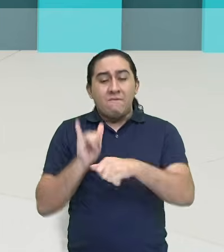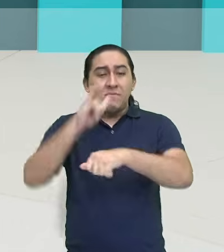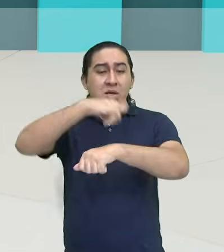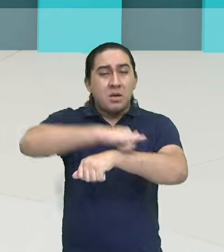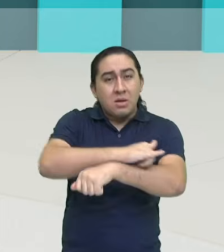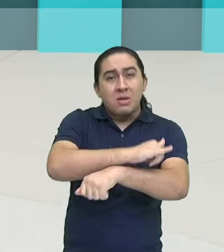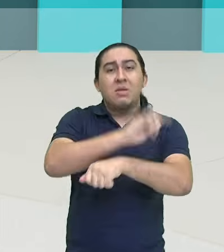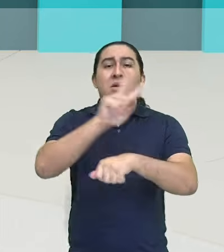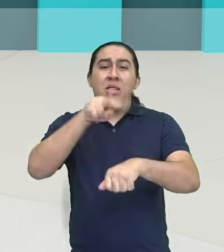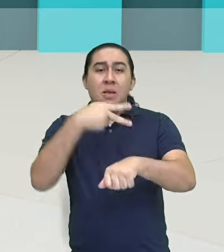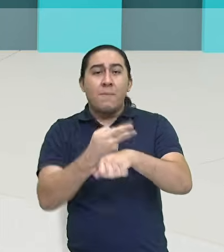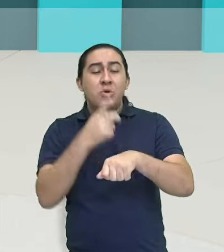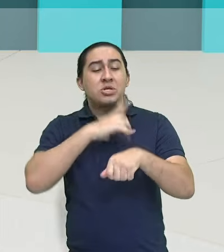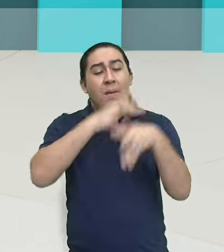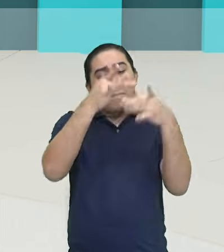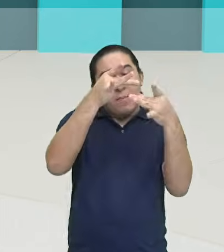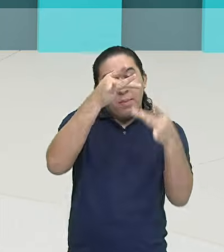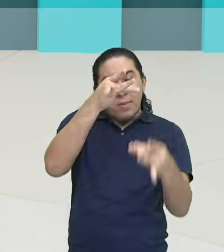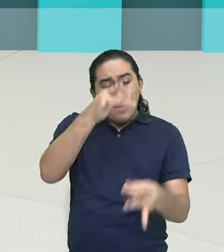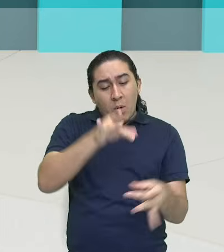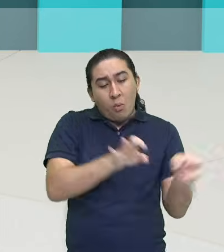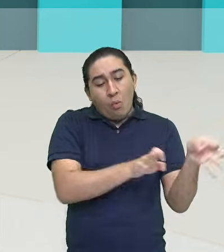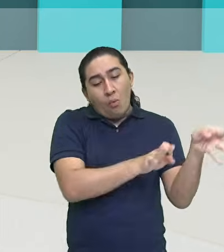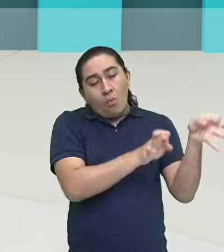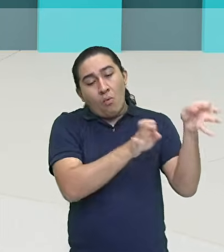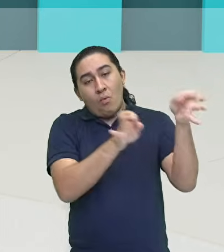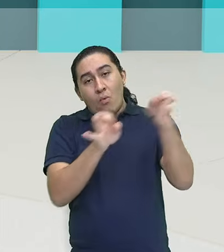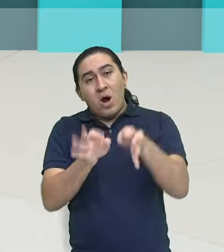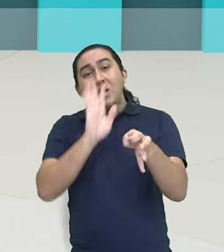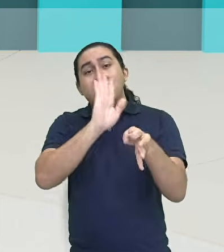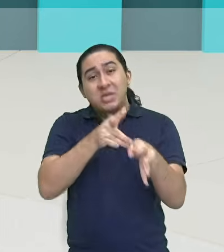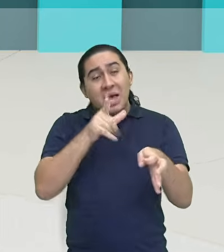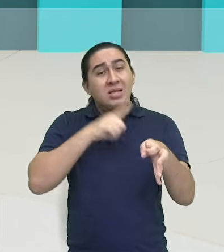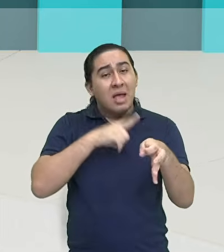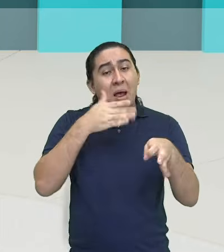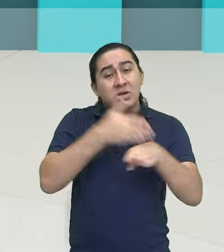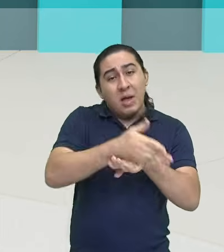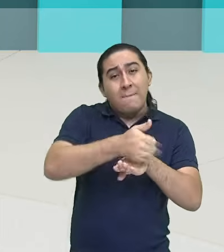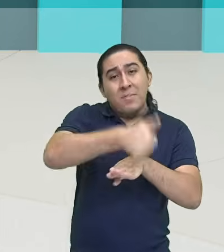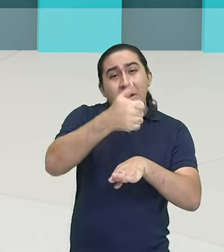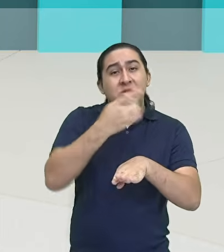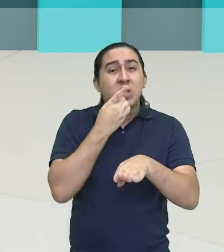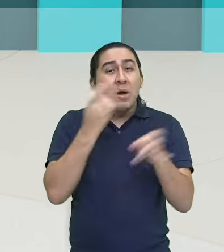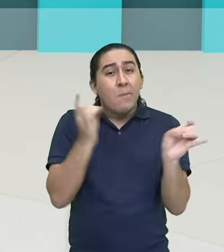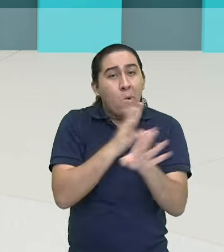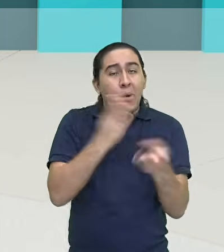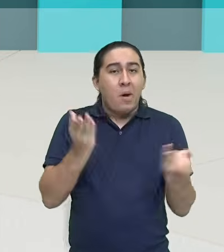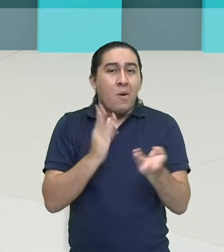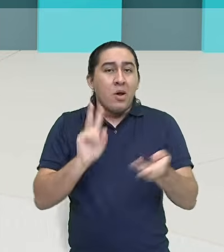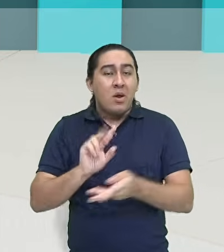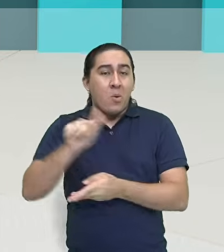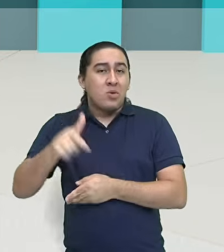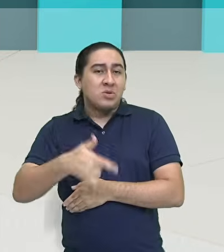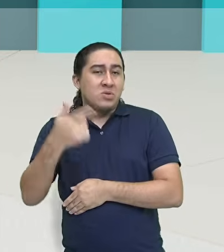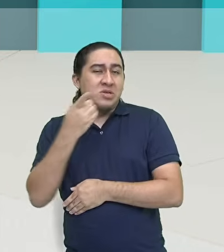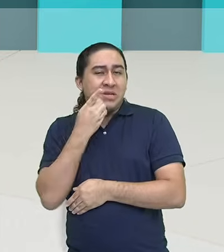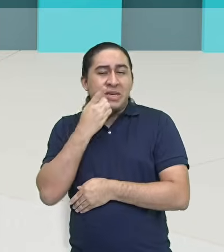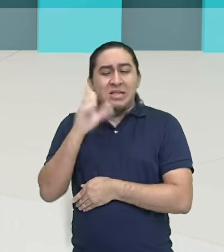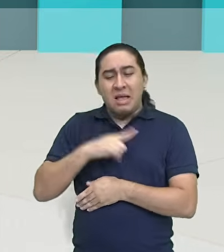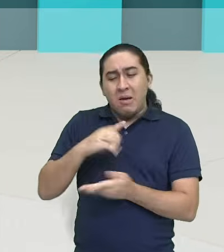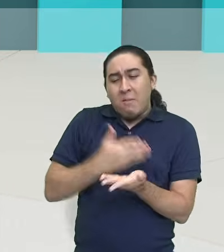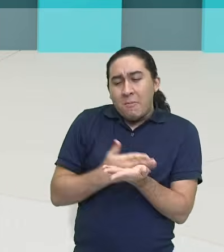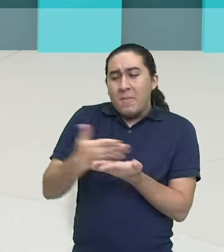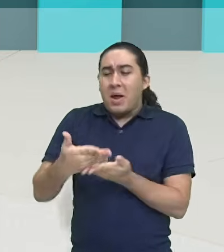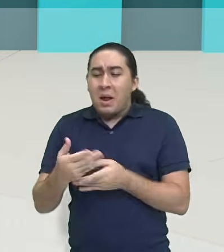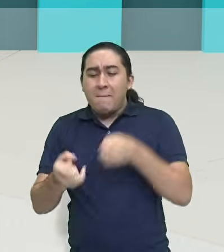desembarque, e aí fala de todo o processo. Ah, então já falei da chegada, agora eu vou falar como foi a viagem. Ah, no primeiro momento eu